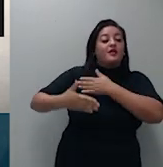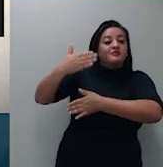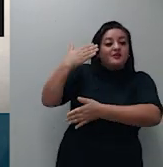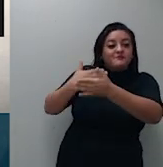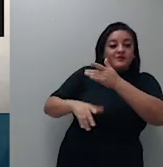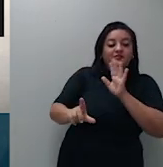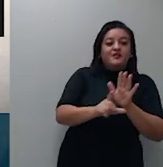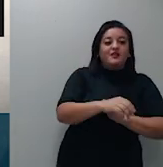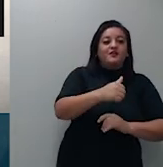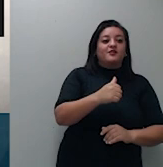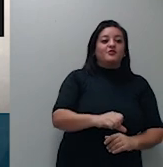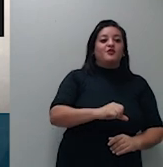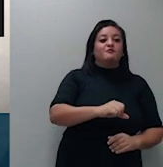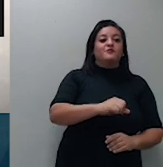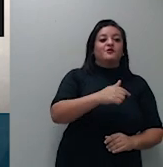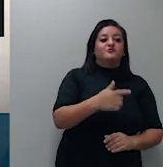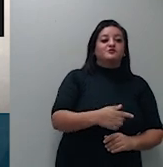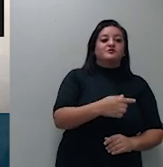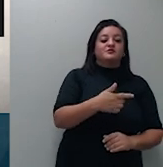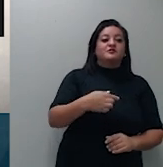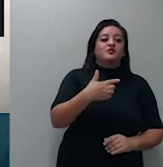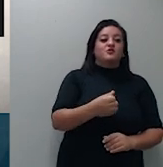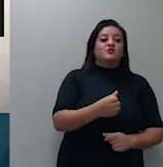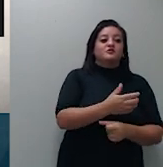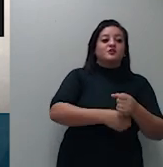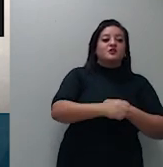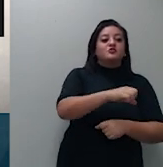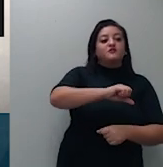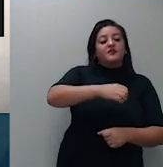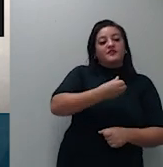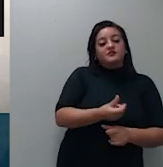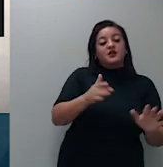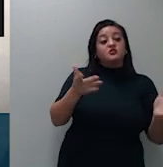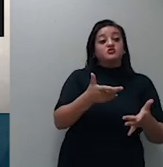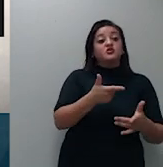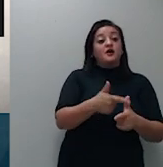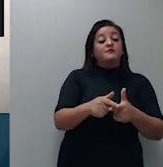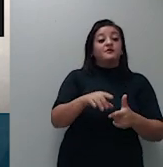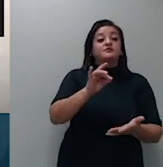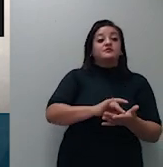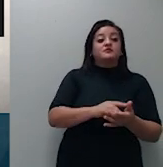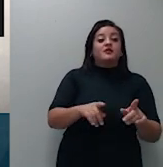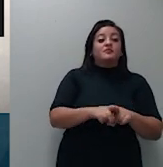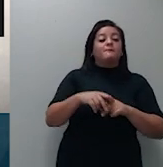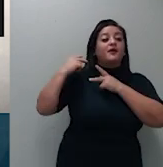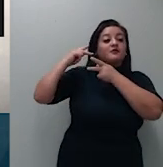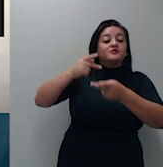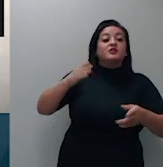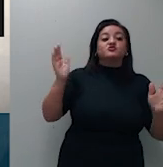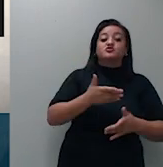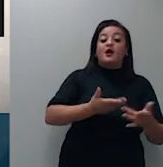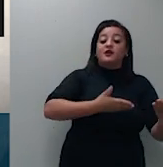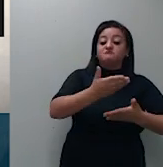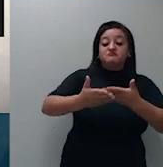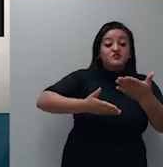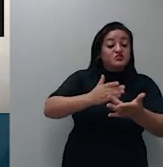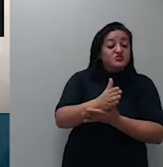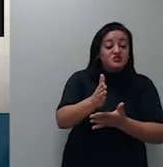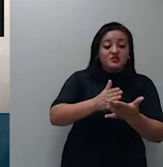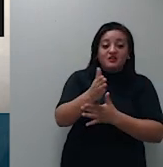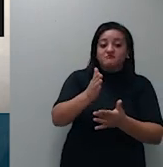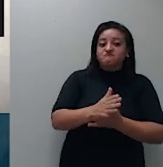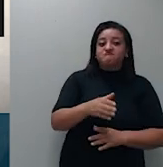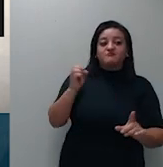retroativa da lei 9268/96 a fato já Consumado inclusive herança jacente